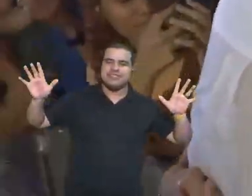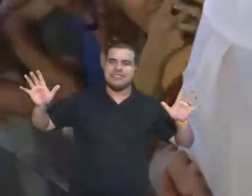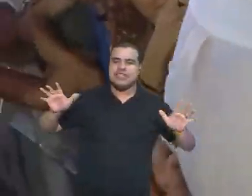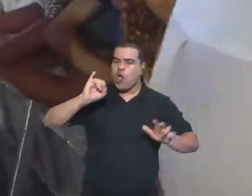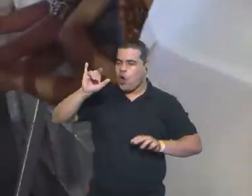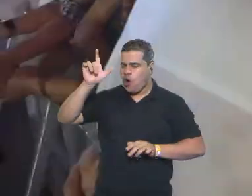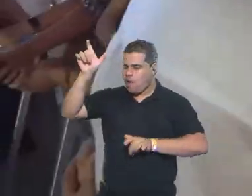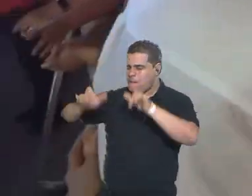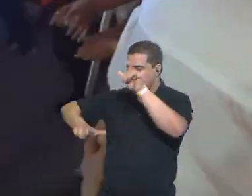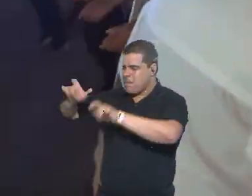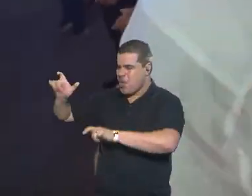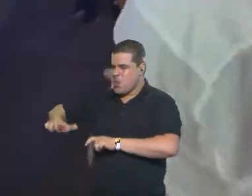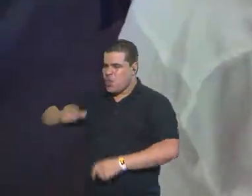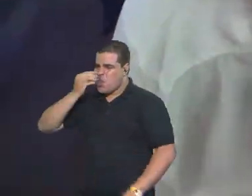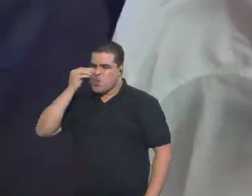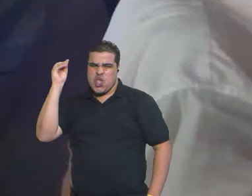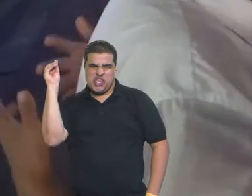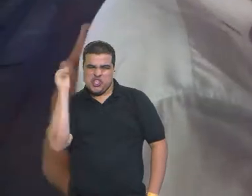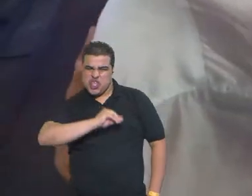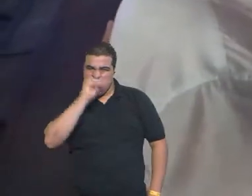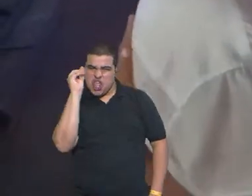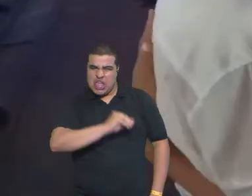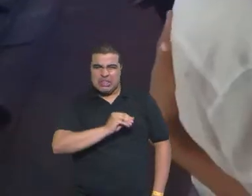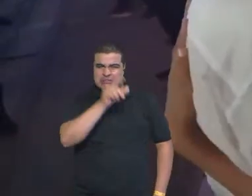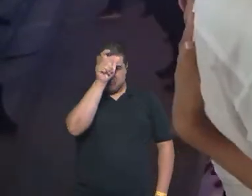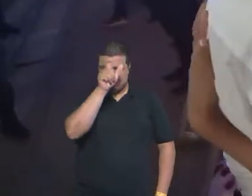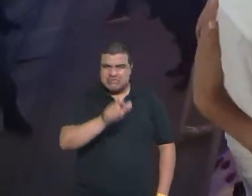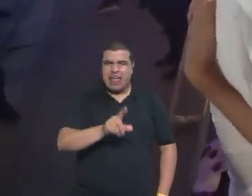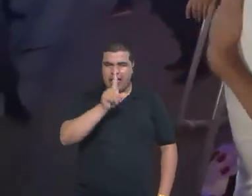Não chore se o mundo